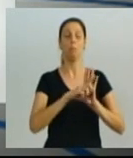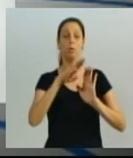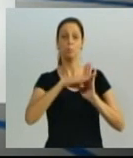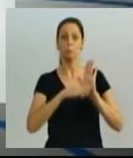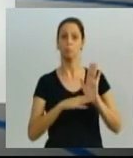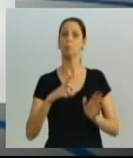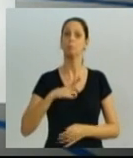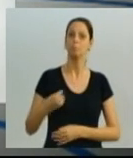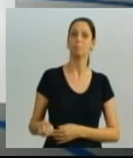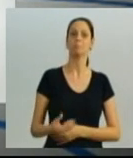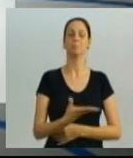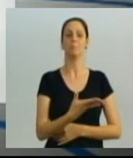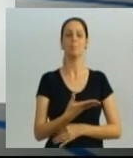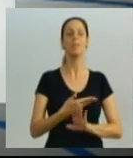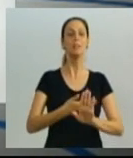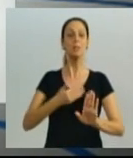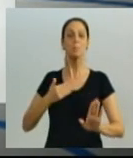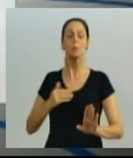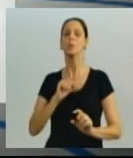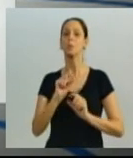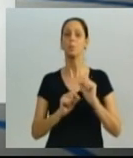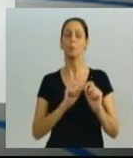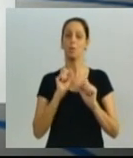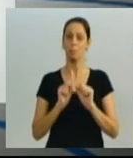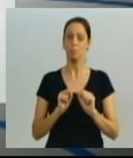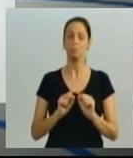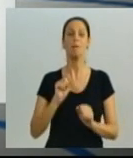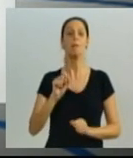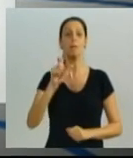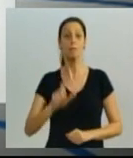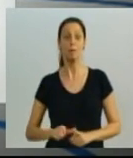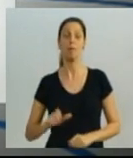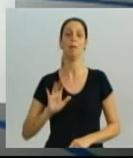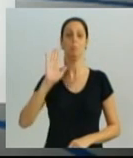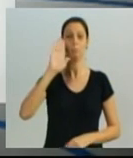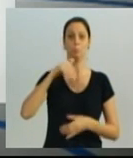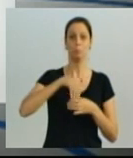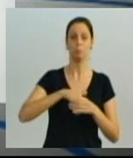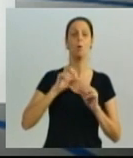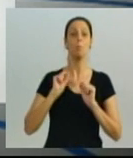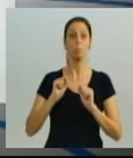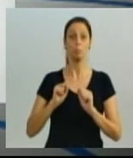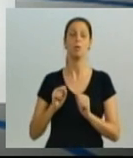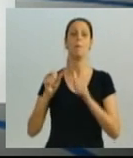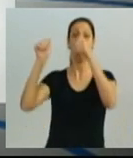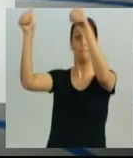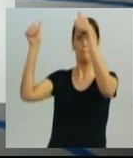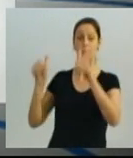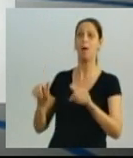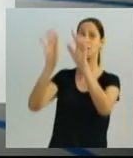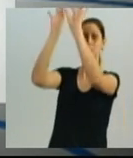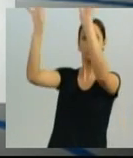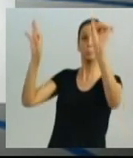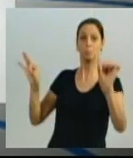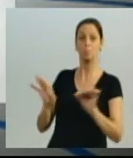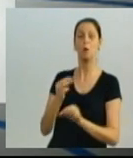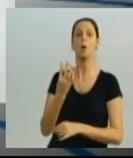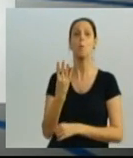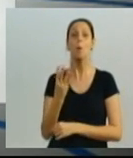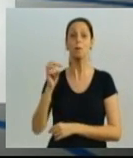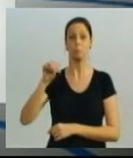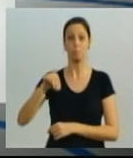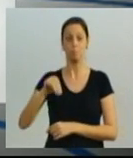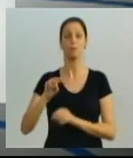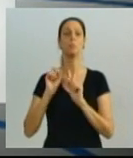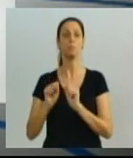novidades. Anteriormente nós podíamos, quem era candidato podia usar placa de 2x2, até 4 metros quadrados poderia utilizar.